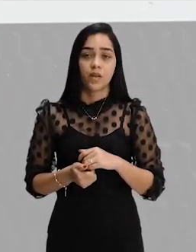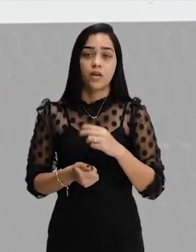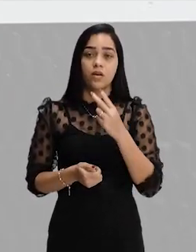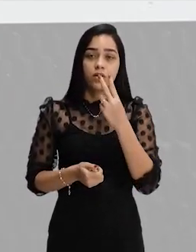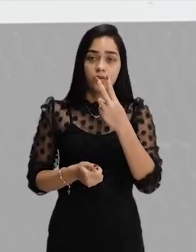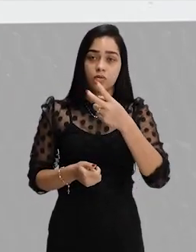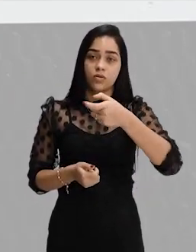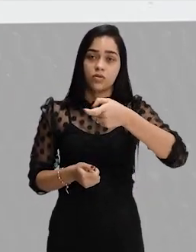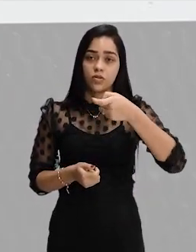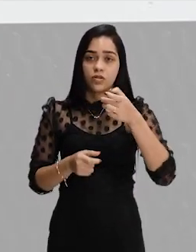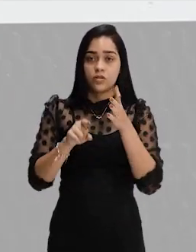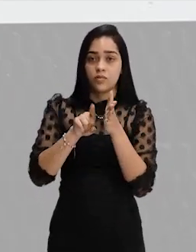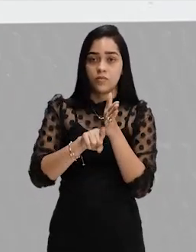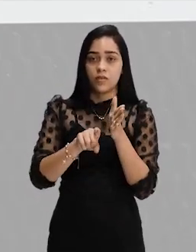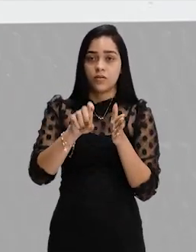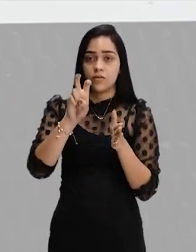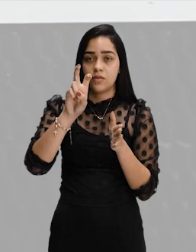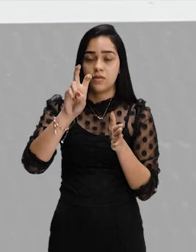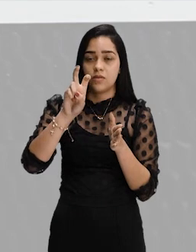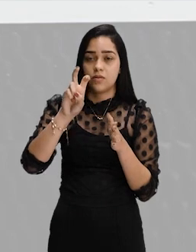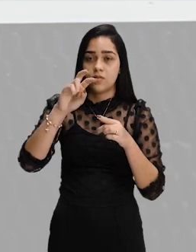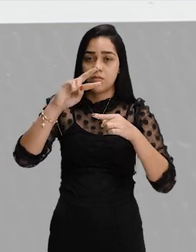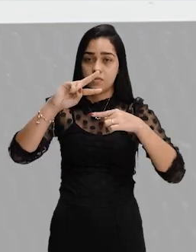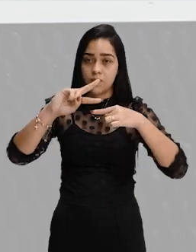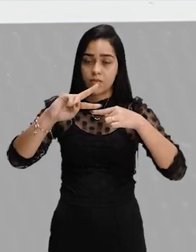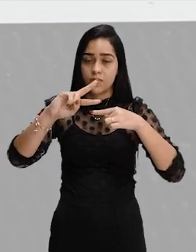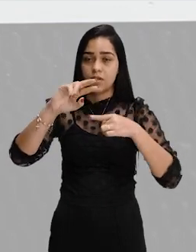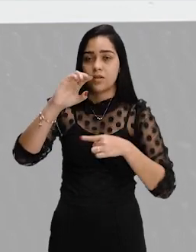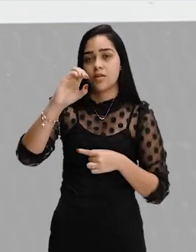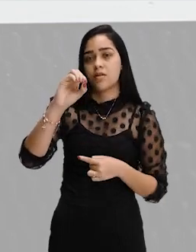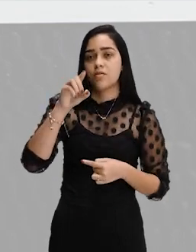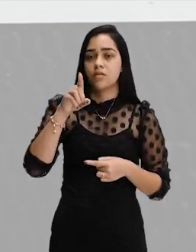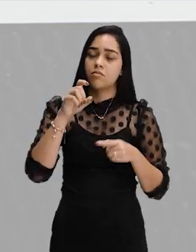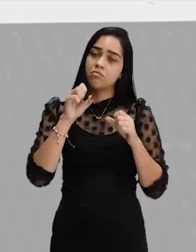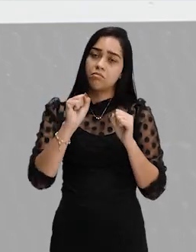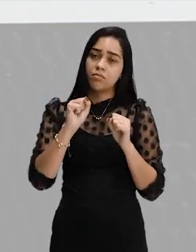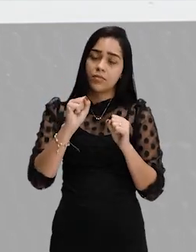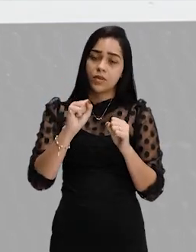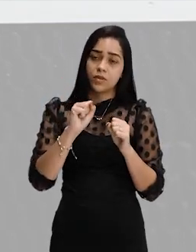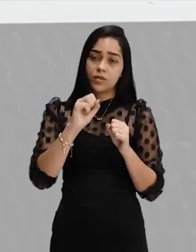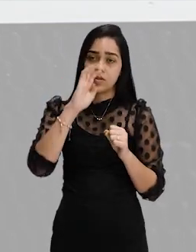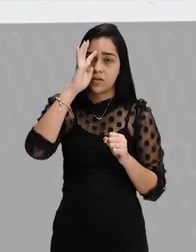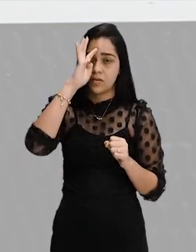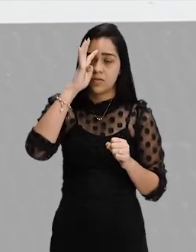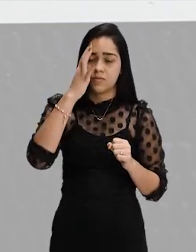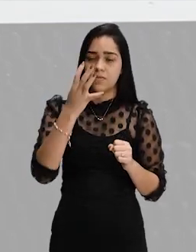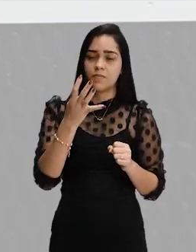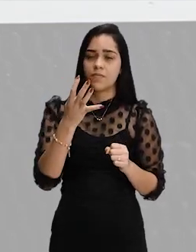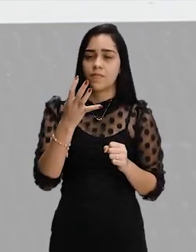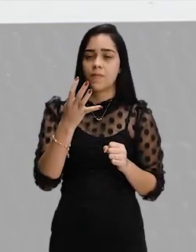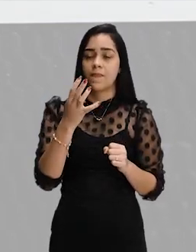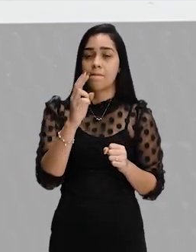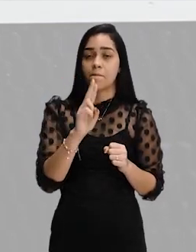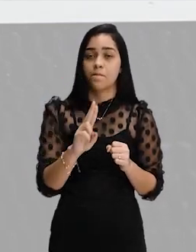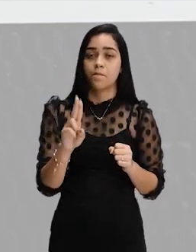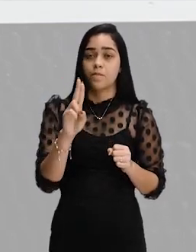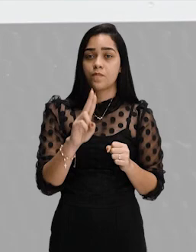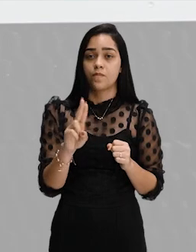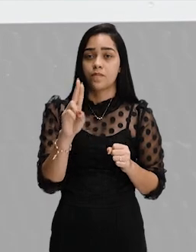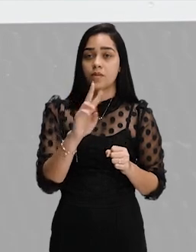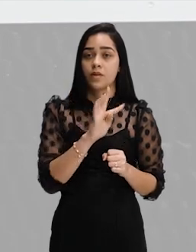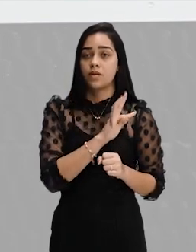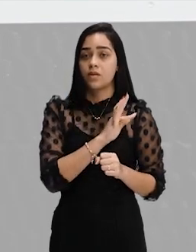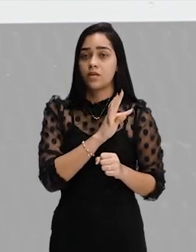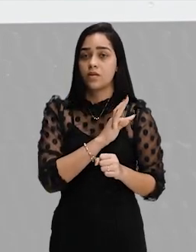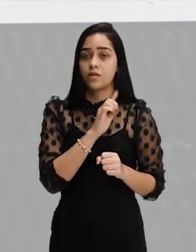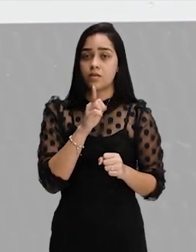2x menos 5 maior do que zero. Olha, você pode resolver isso aqui usando a mesma